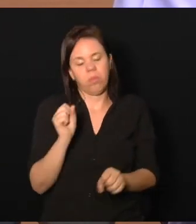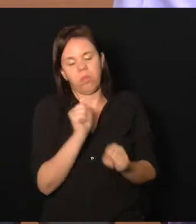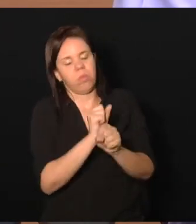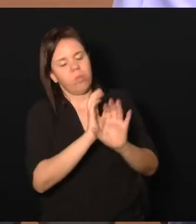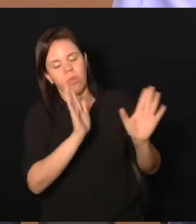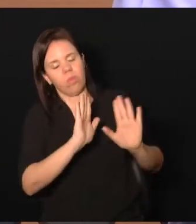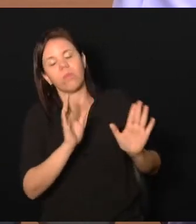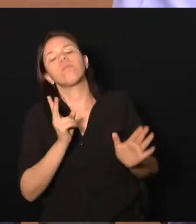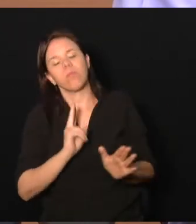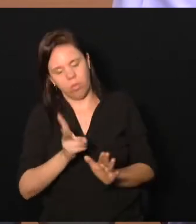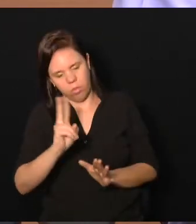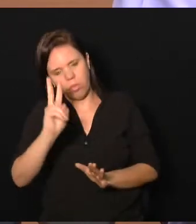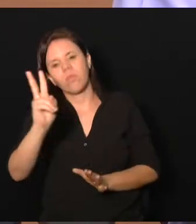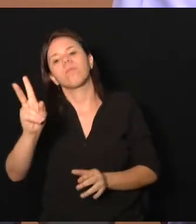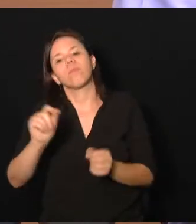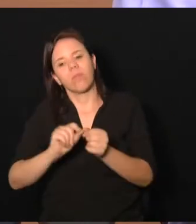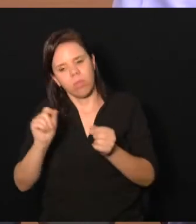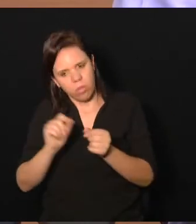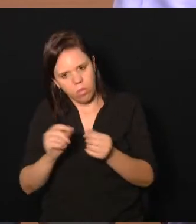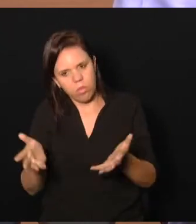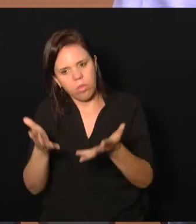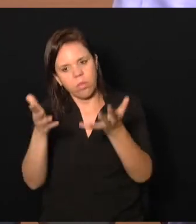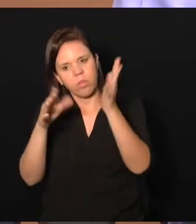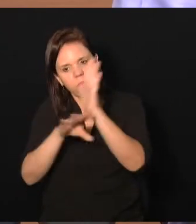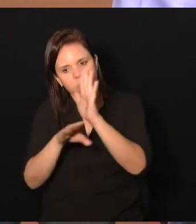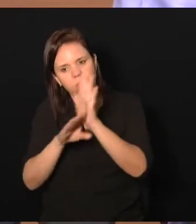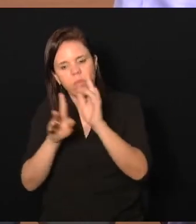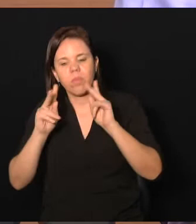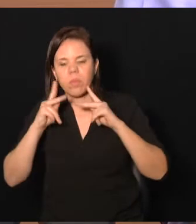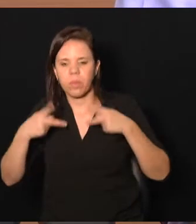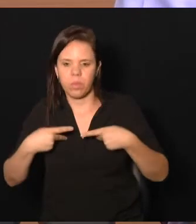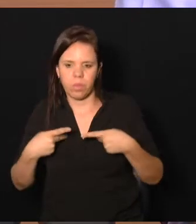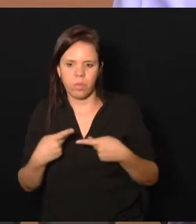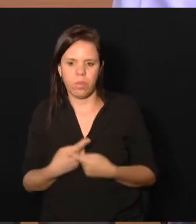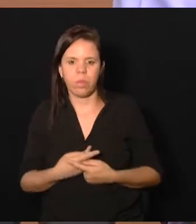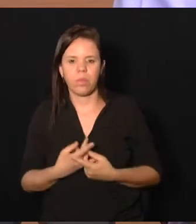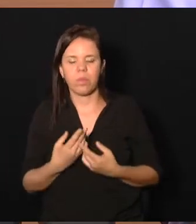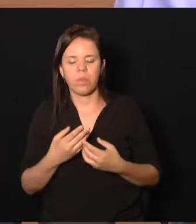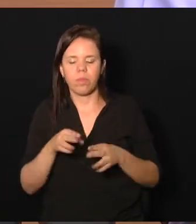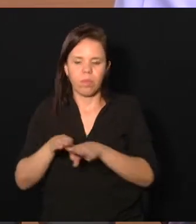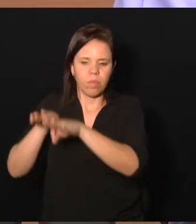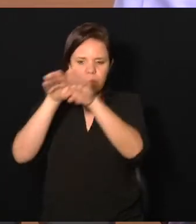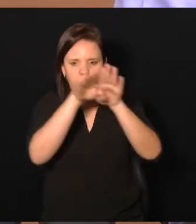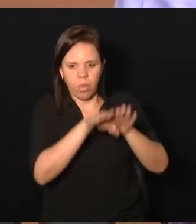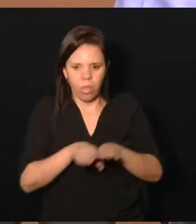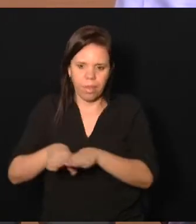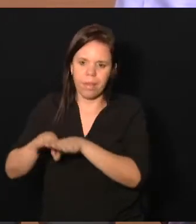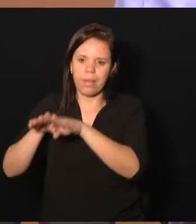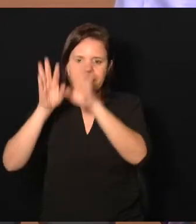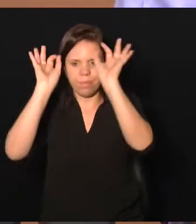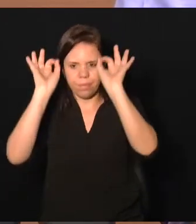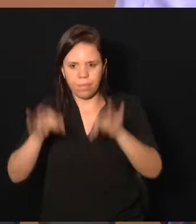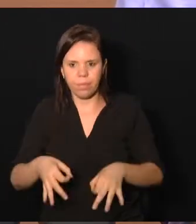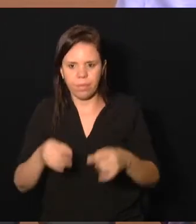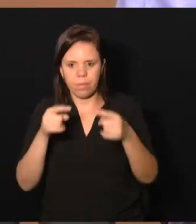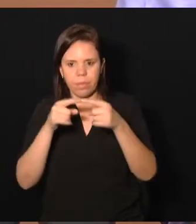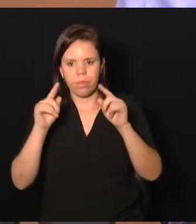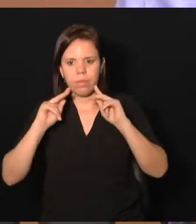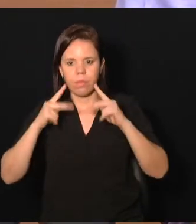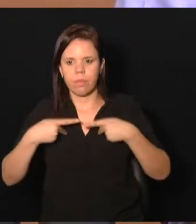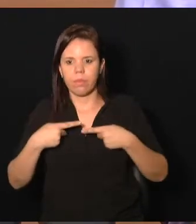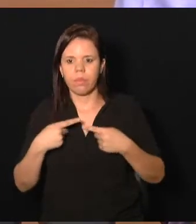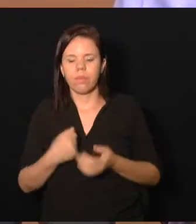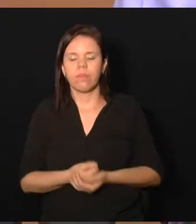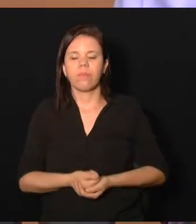e continua fazendo em prol de uma humanidade mais igualitária, mais justa, mais humana.